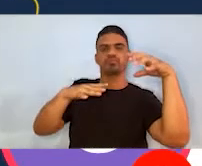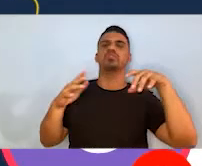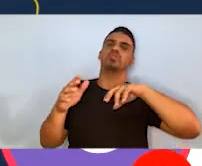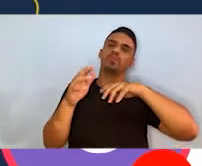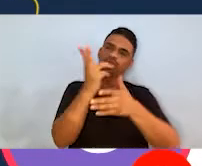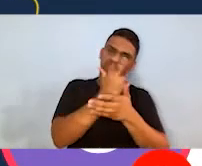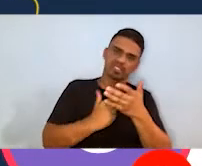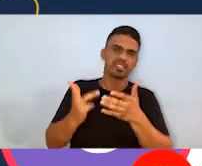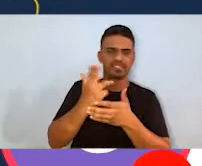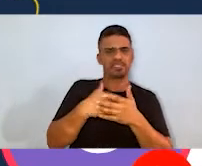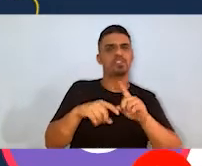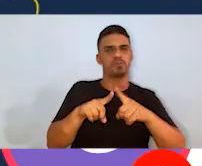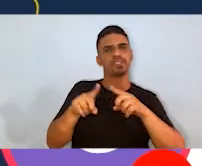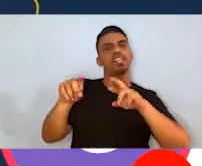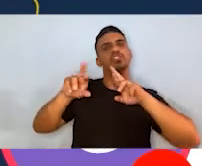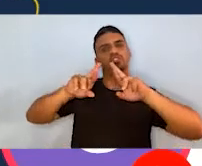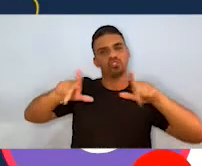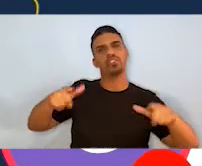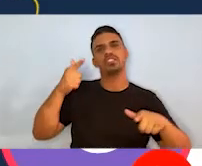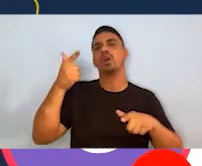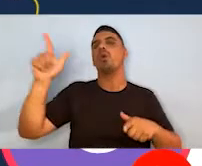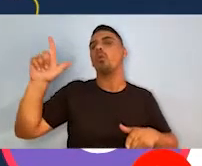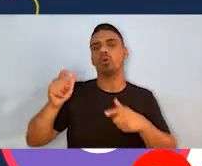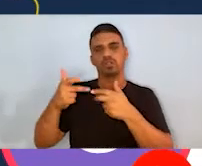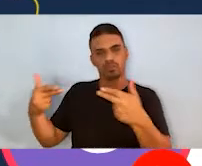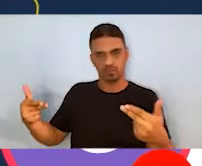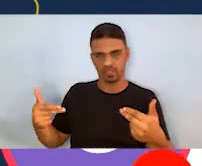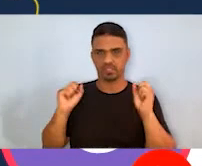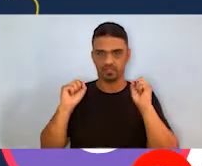é um negócio mais cabuloso.